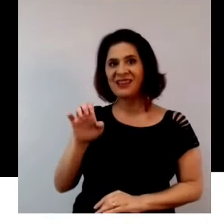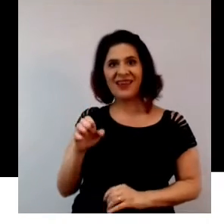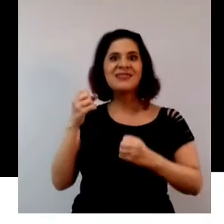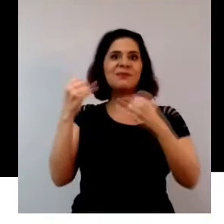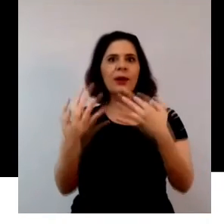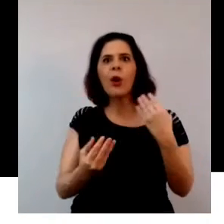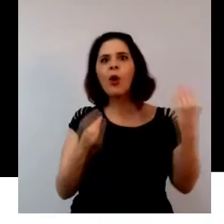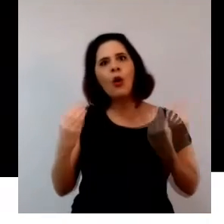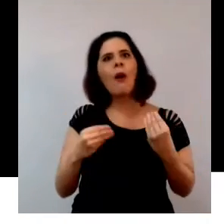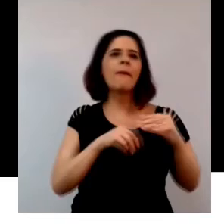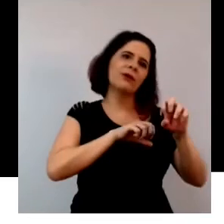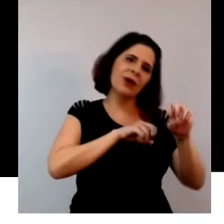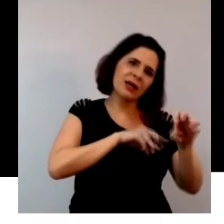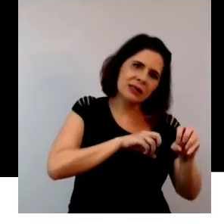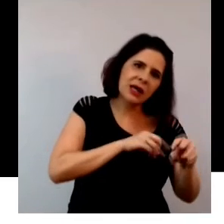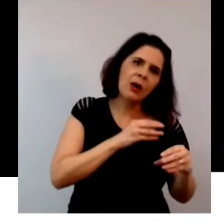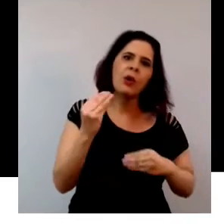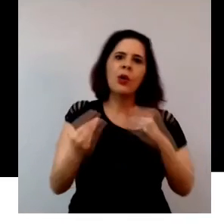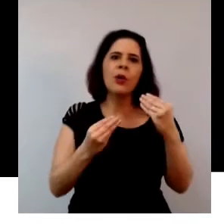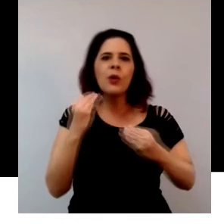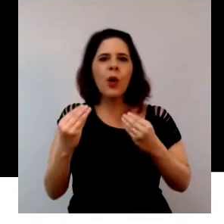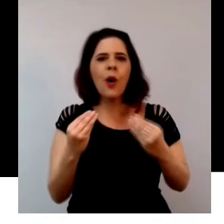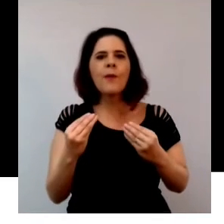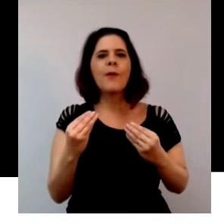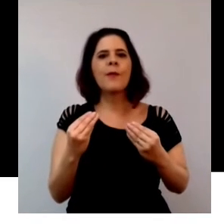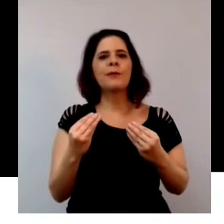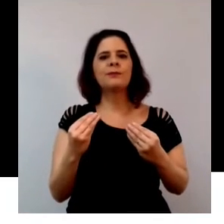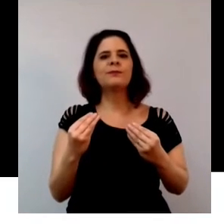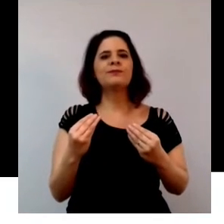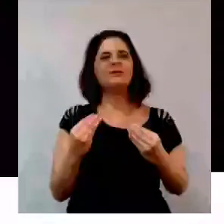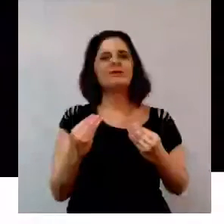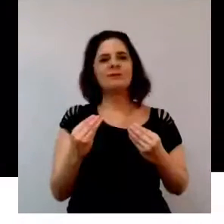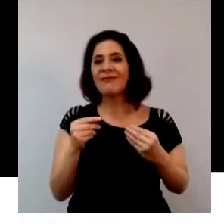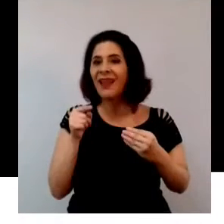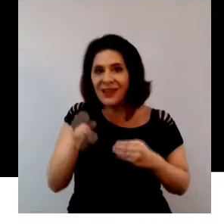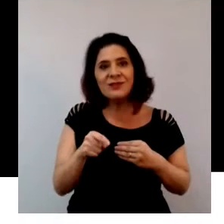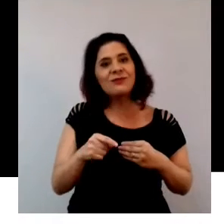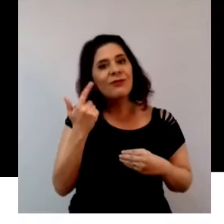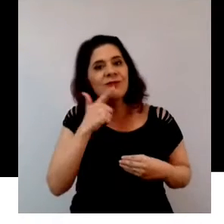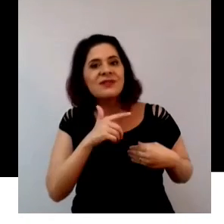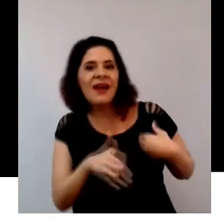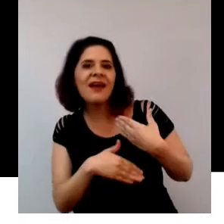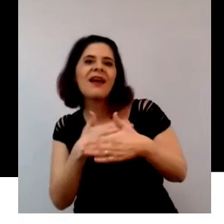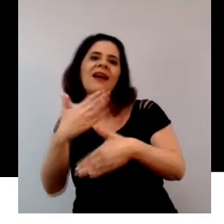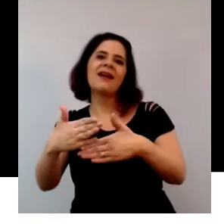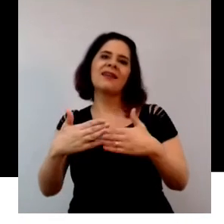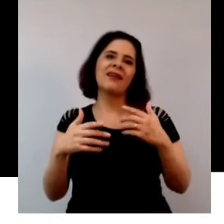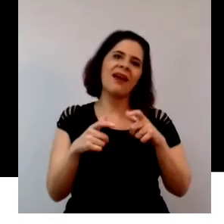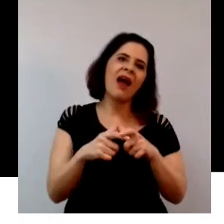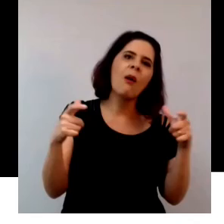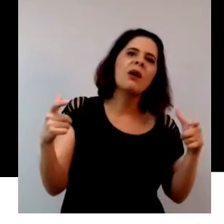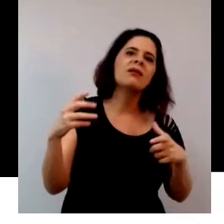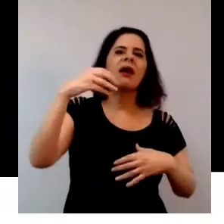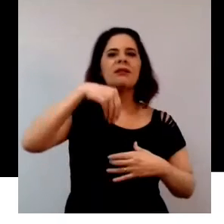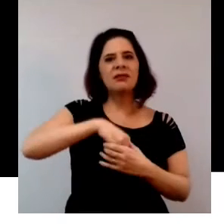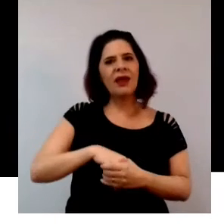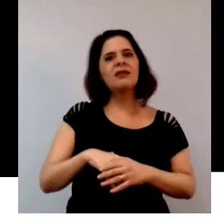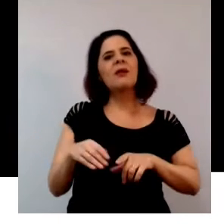né, até como isso se dá dentro do universo da pesquisa científica.